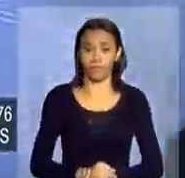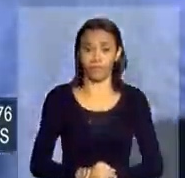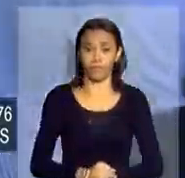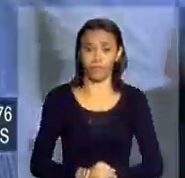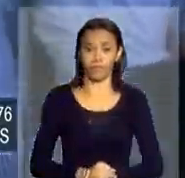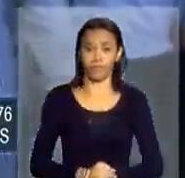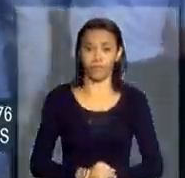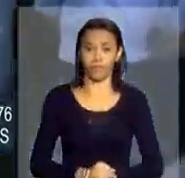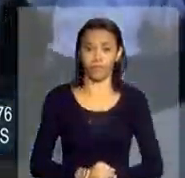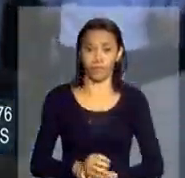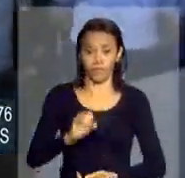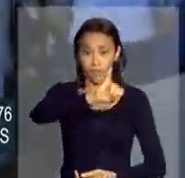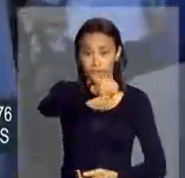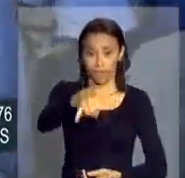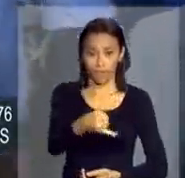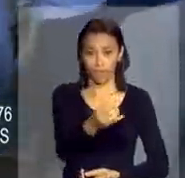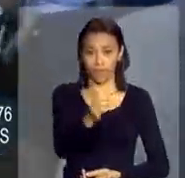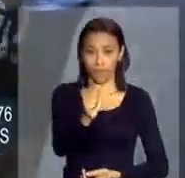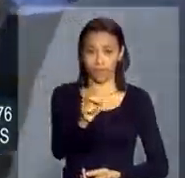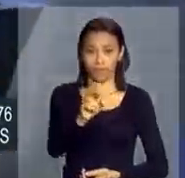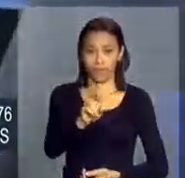residencial Jardim